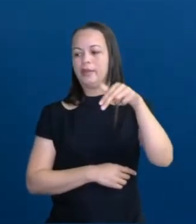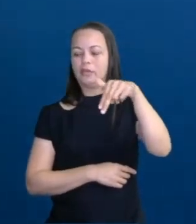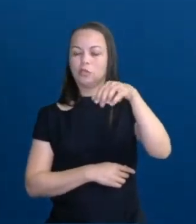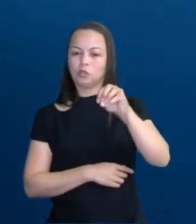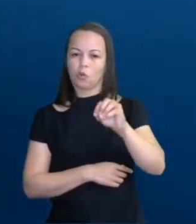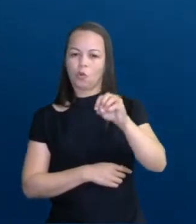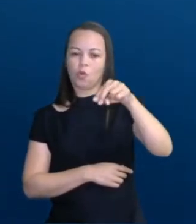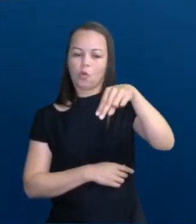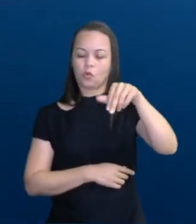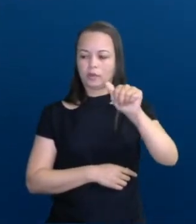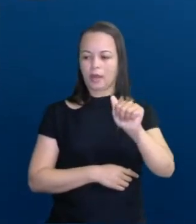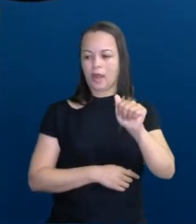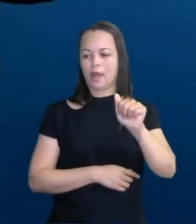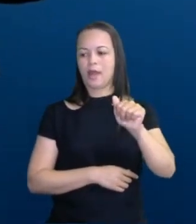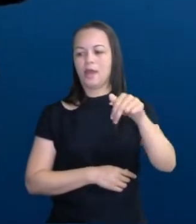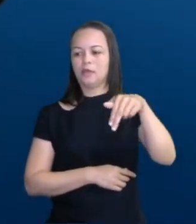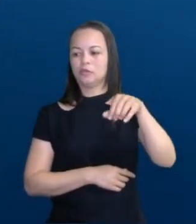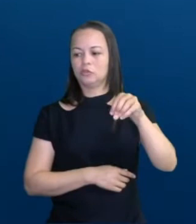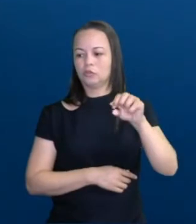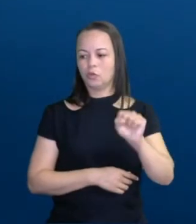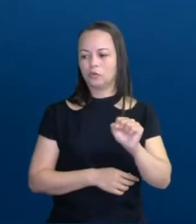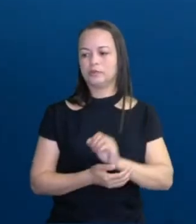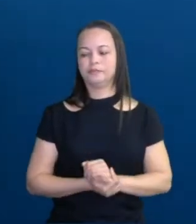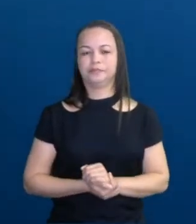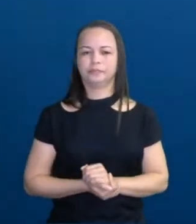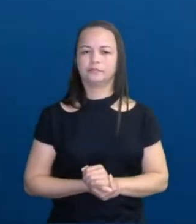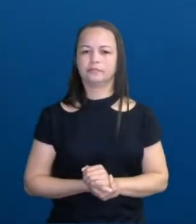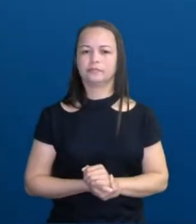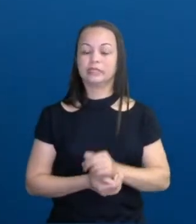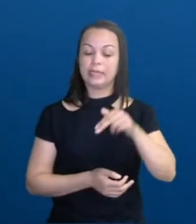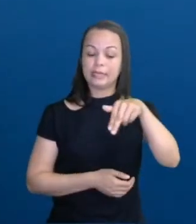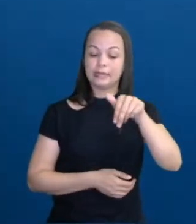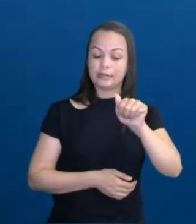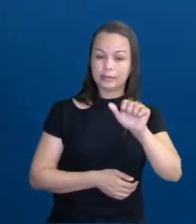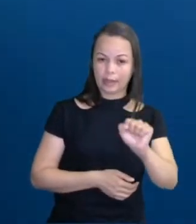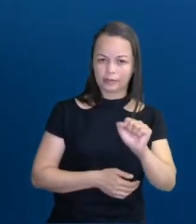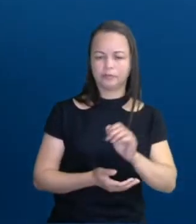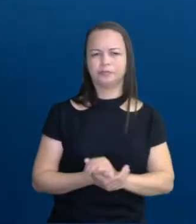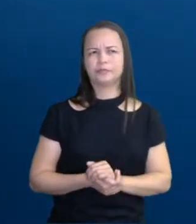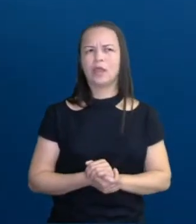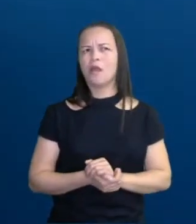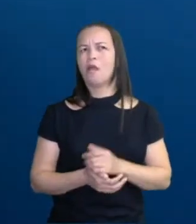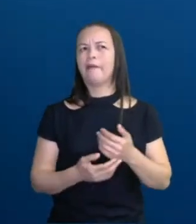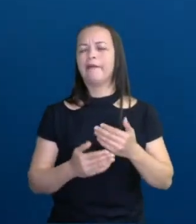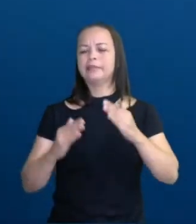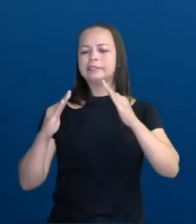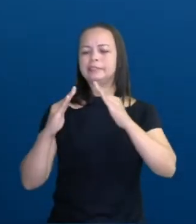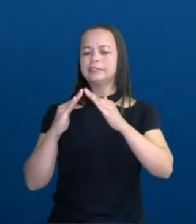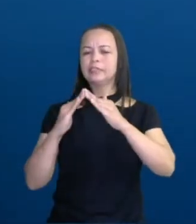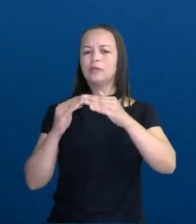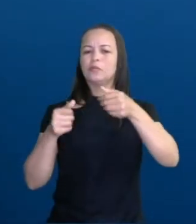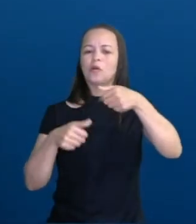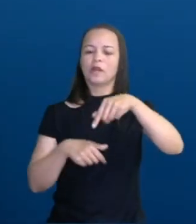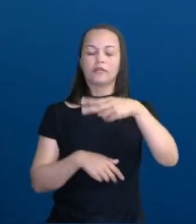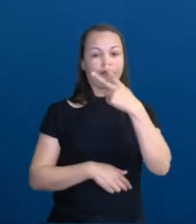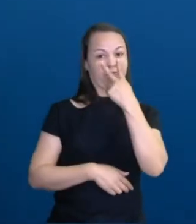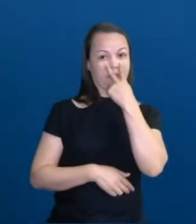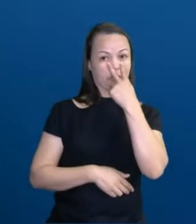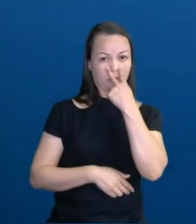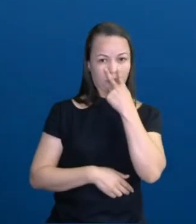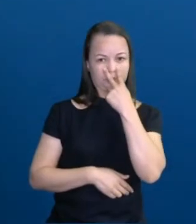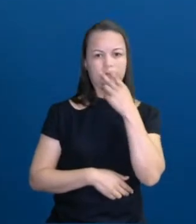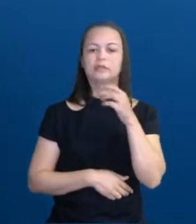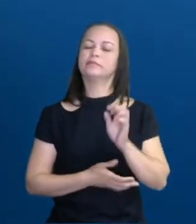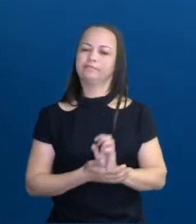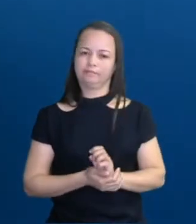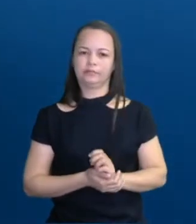e e o que é que eu estou querendo dizer com isso tá o residimos em Vitória de Santo